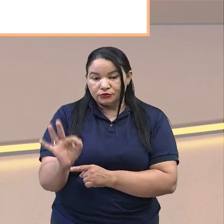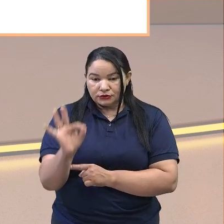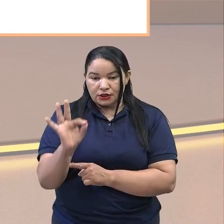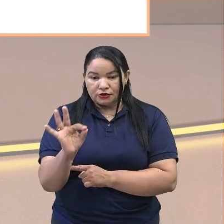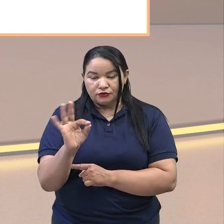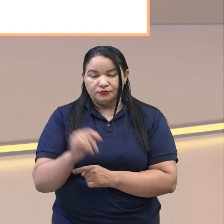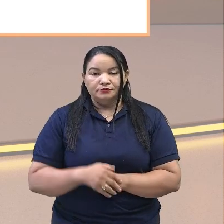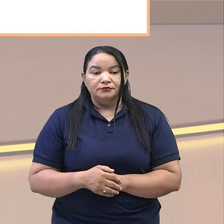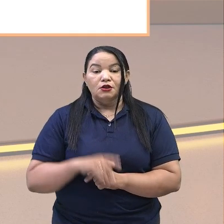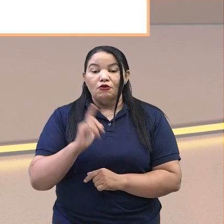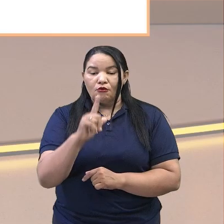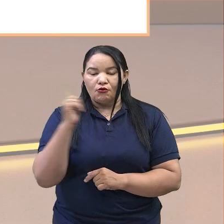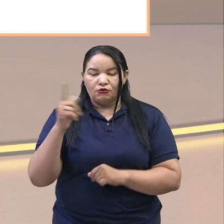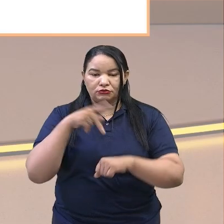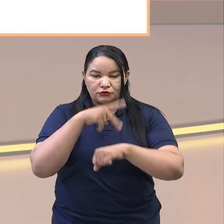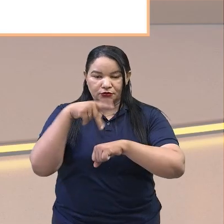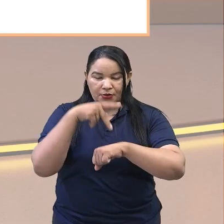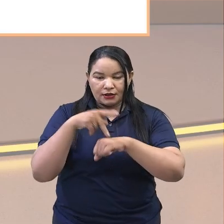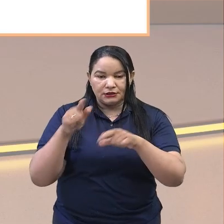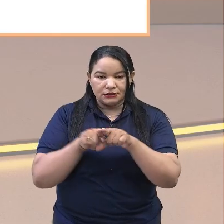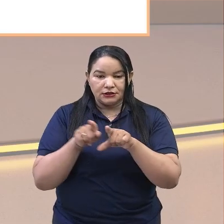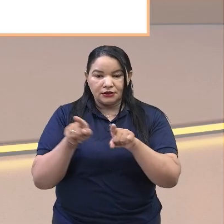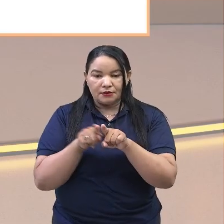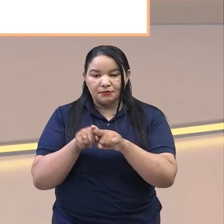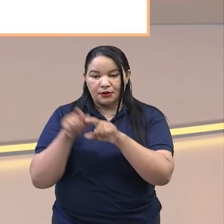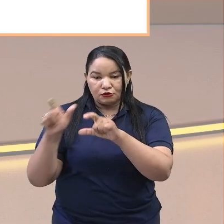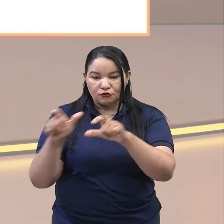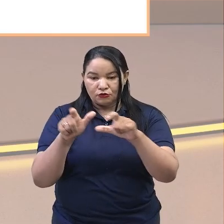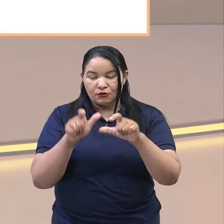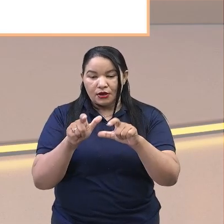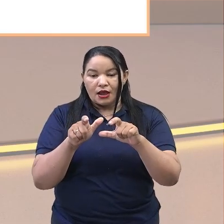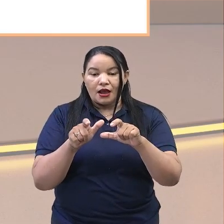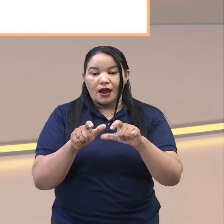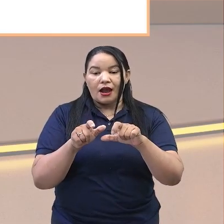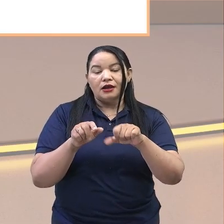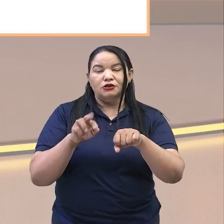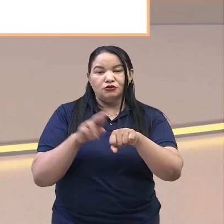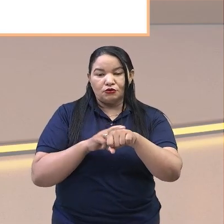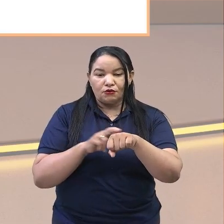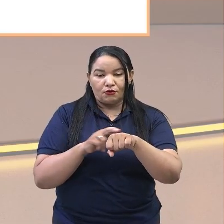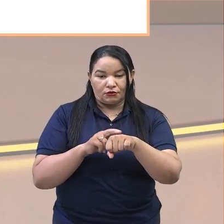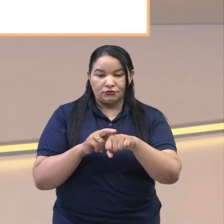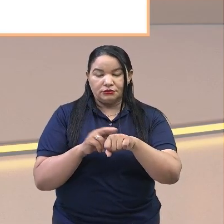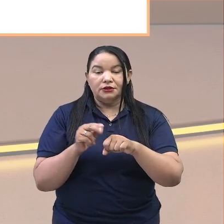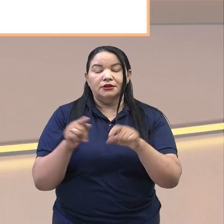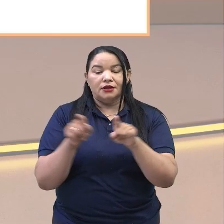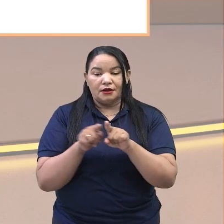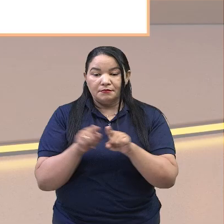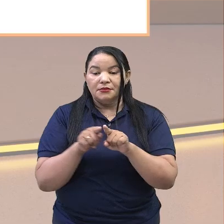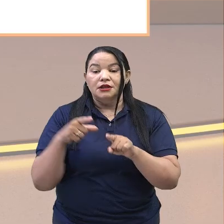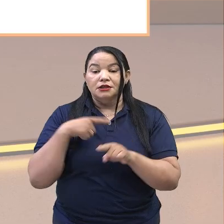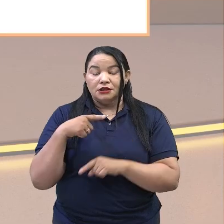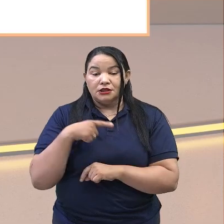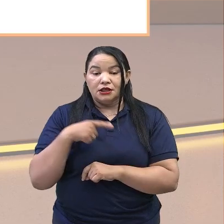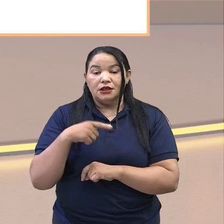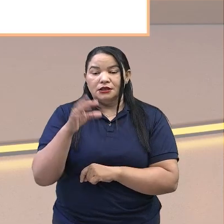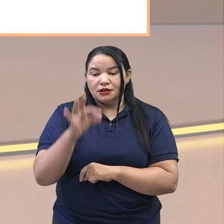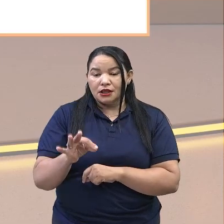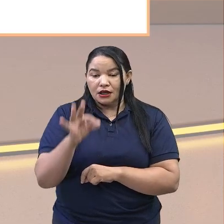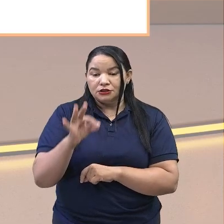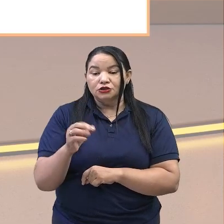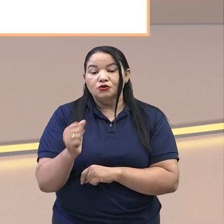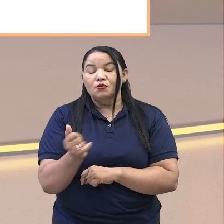nos países e regiões que estão nesse tom bem forte ali, a taxa bruta de mortalidade é mais